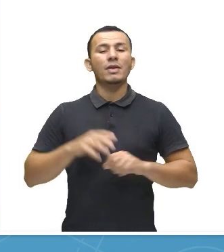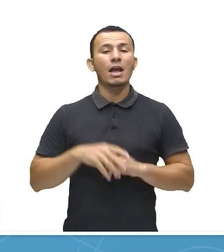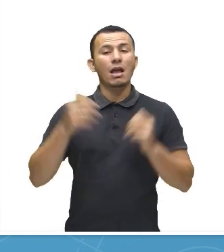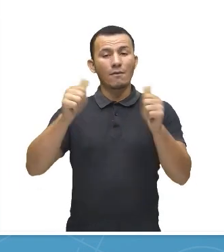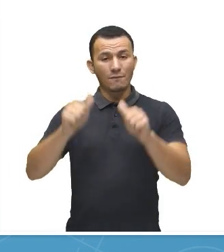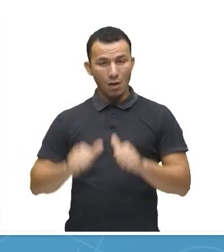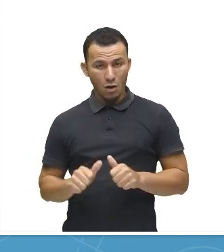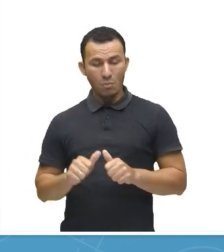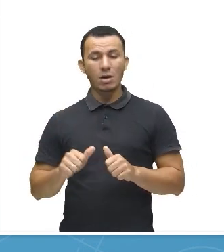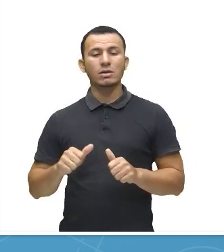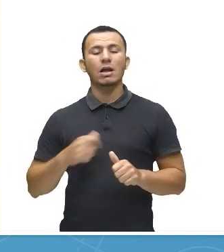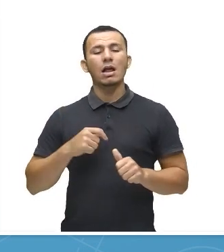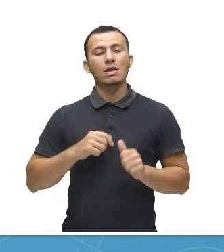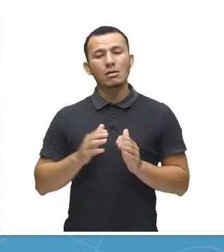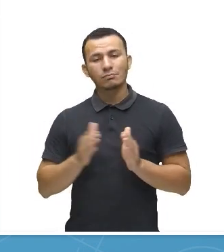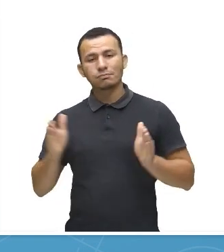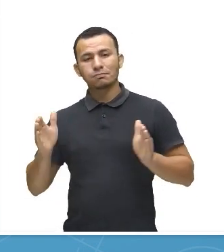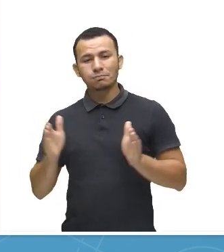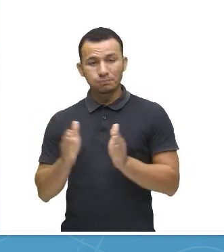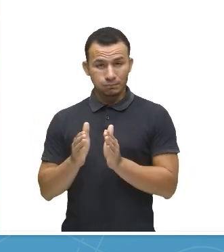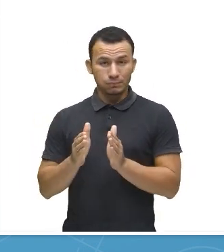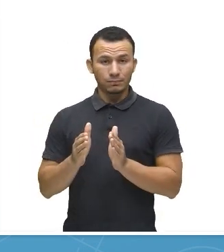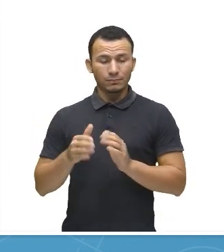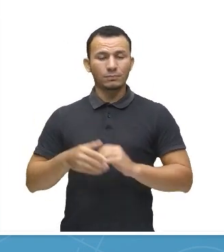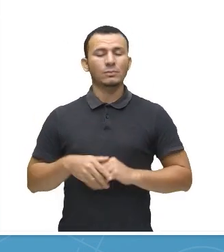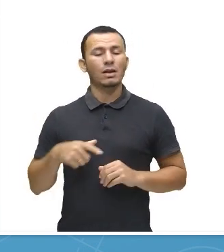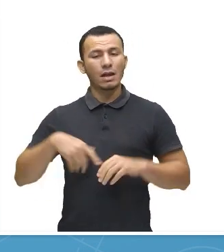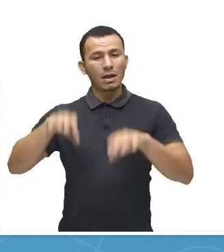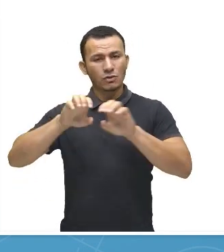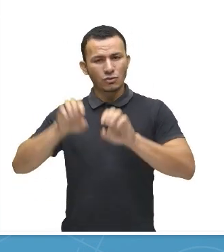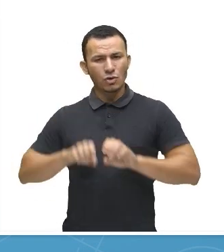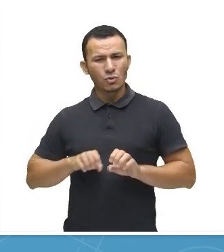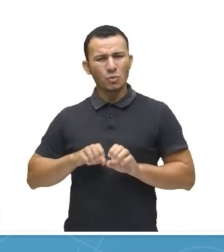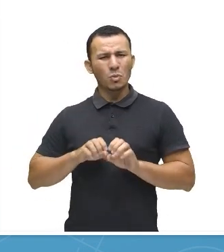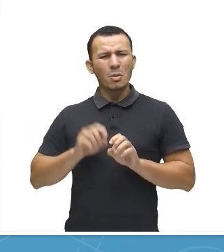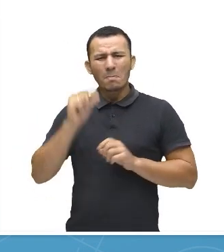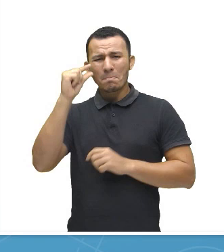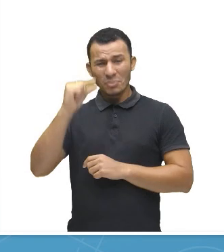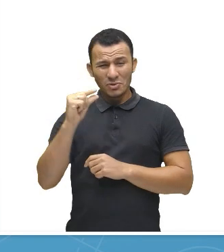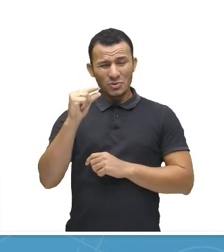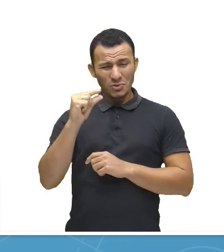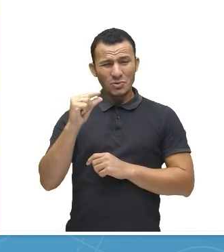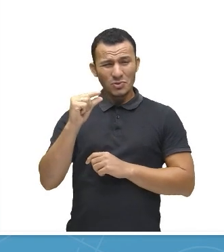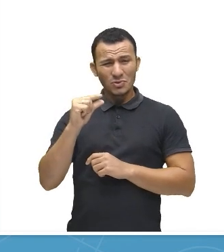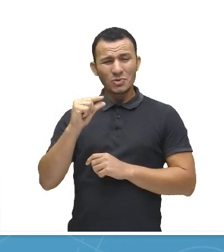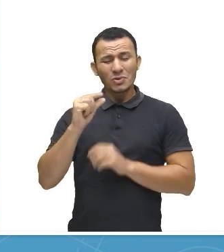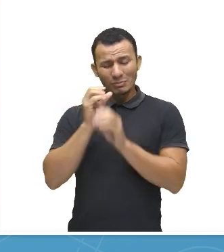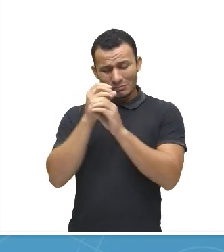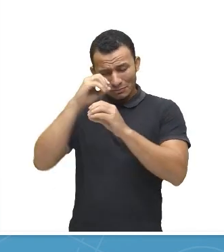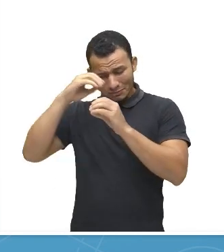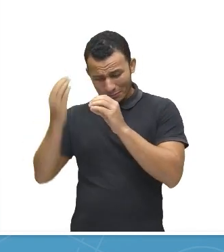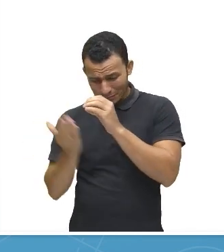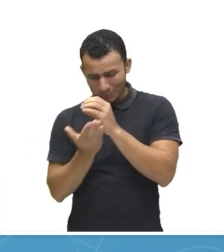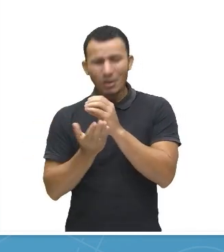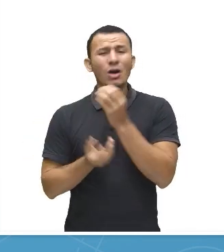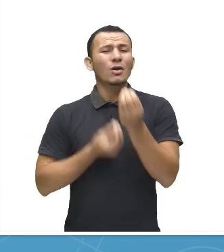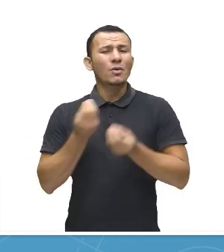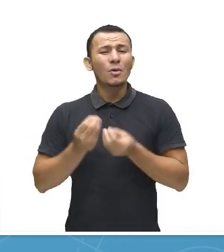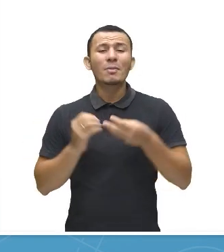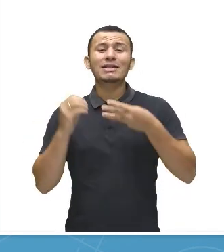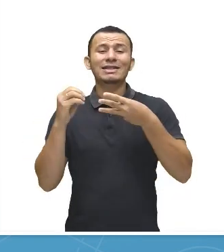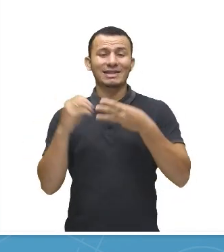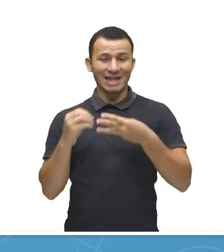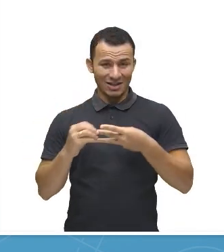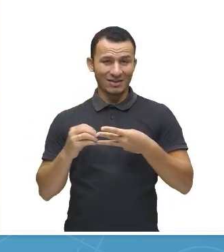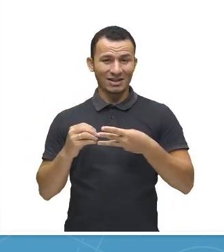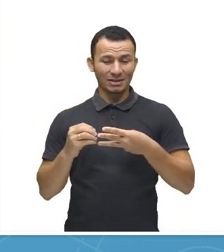e tamanhos definidos em uma estrutura microscópica organizada em células. E aí ele traz